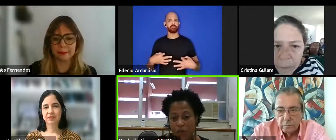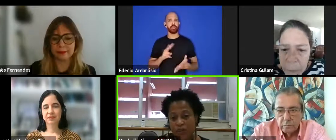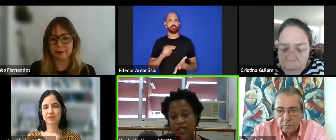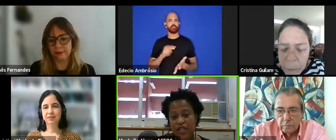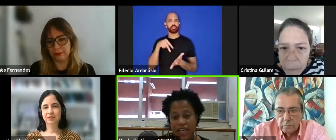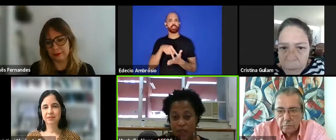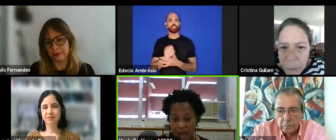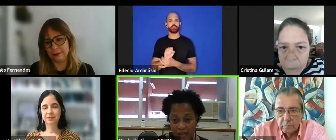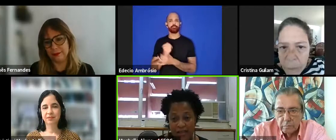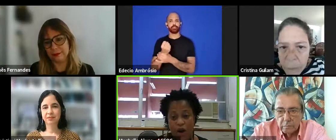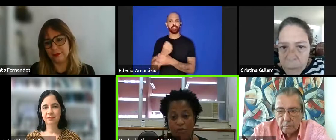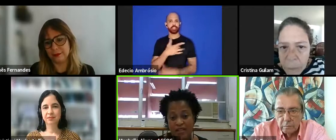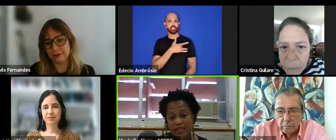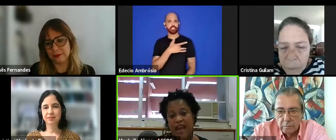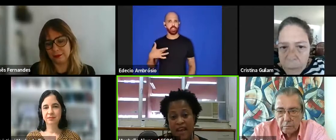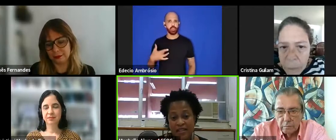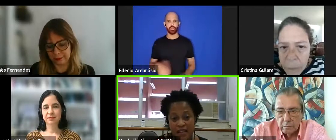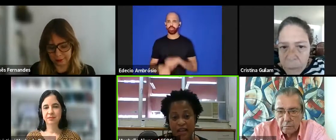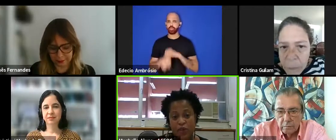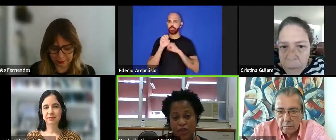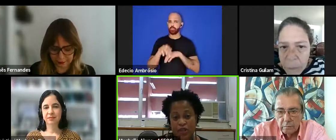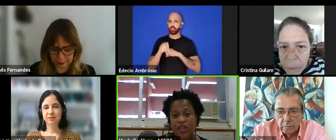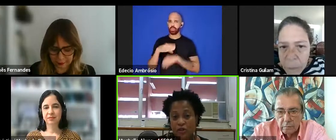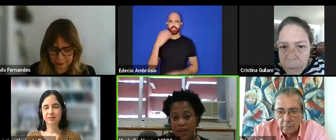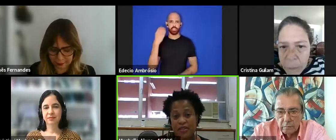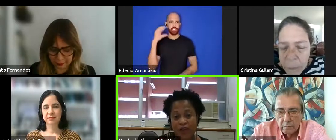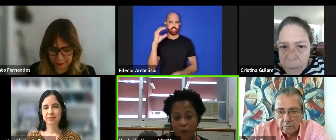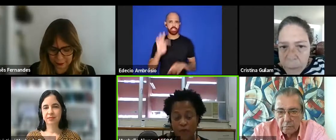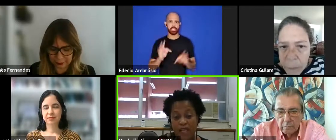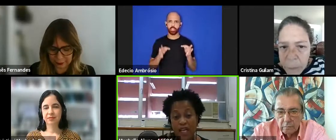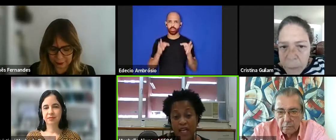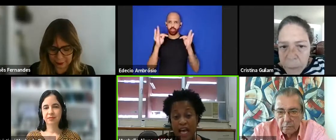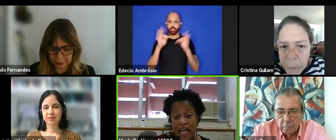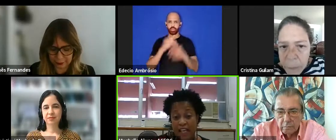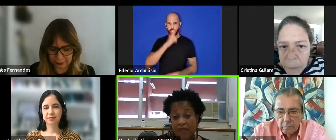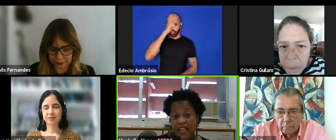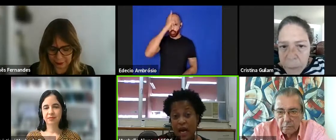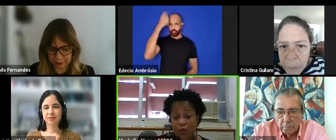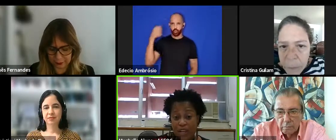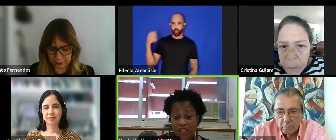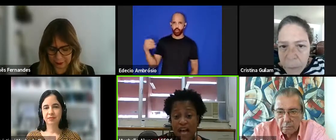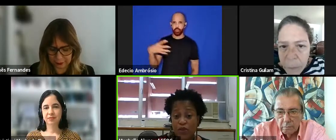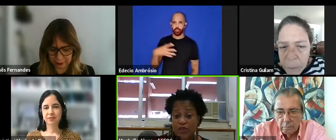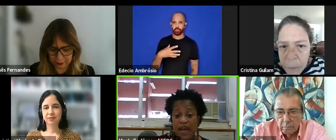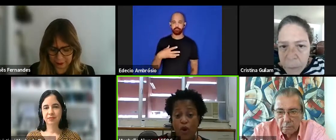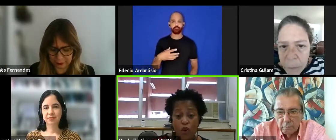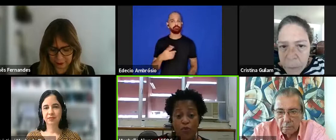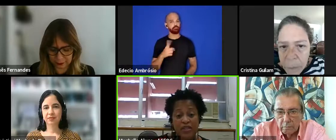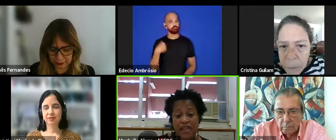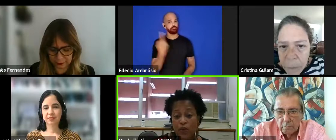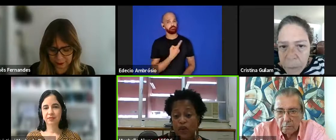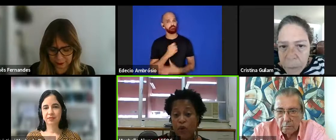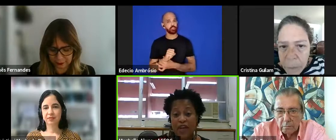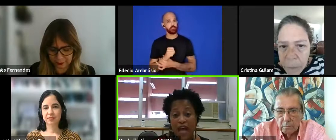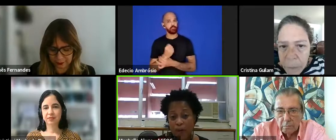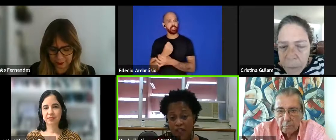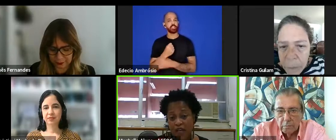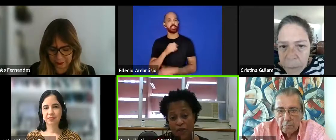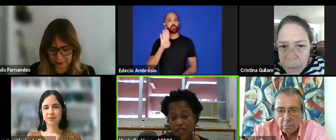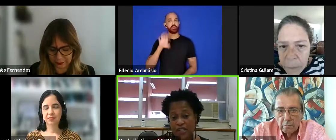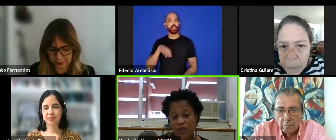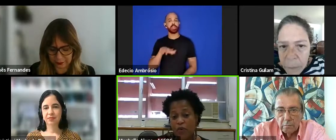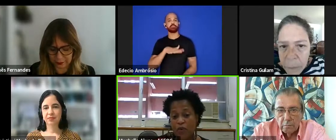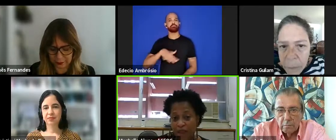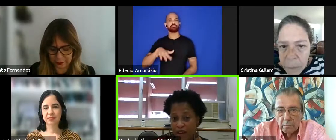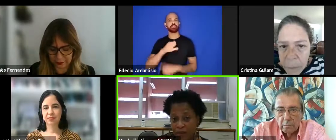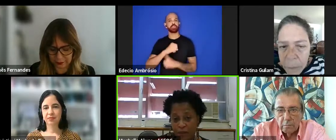defesa da saúde, da educação, da ciência, tecnologia e inovação. Defendemos o bem-estar social como centro de qualquer